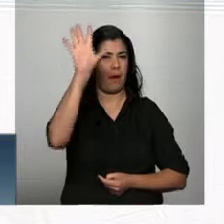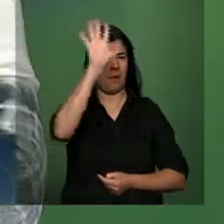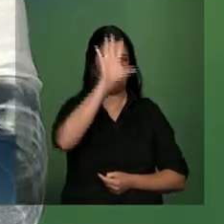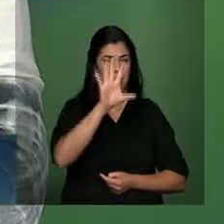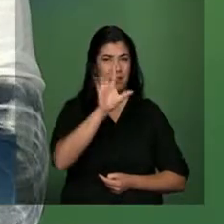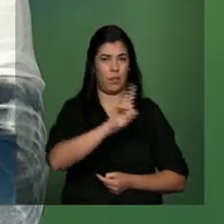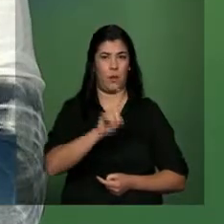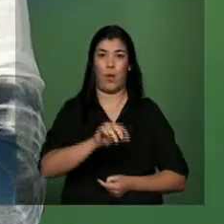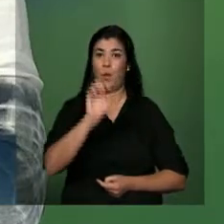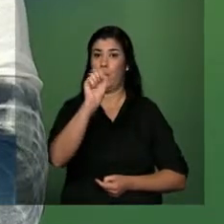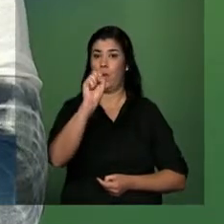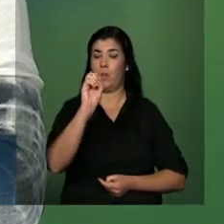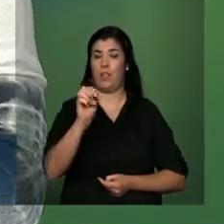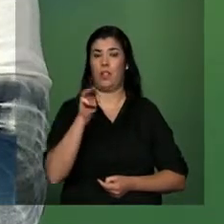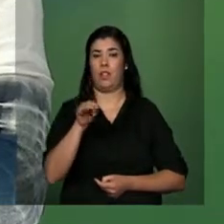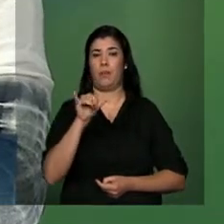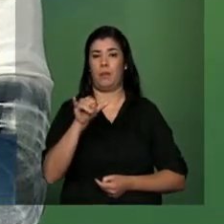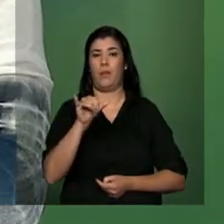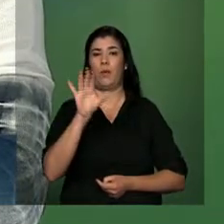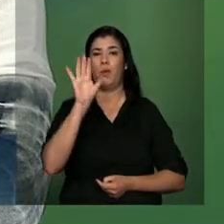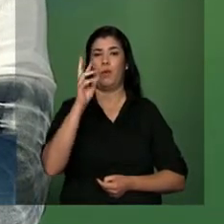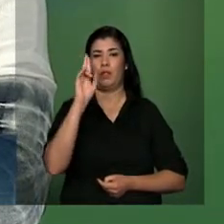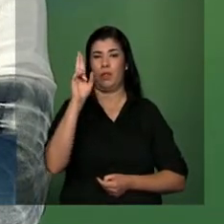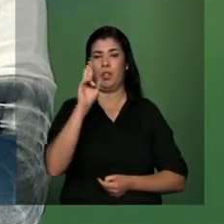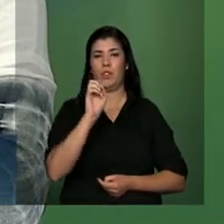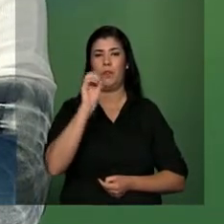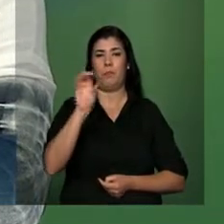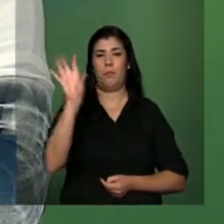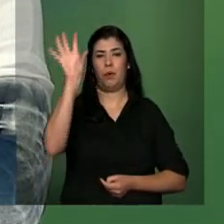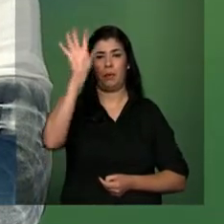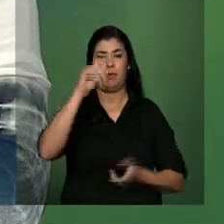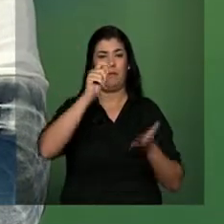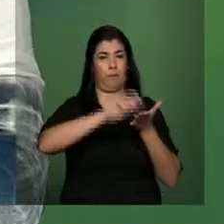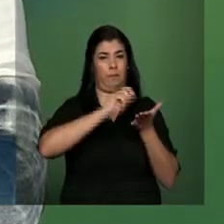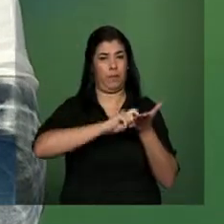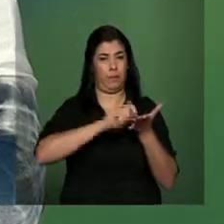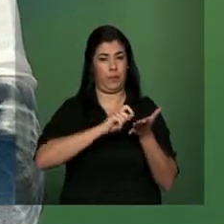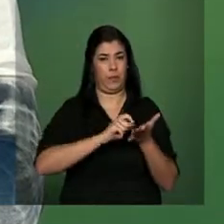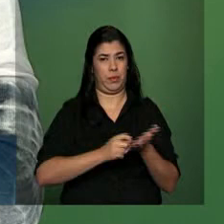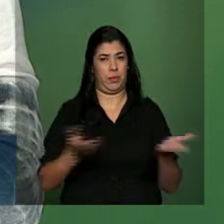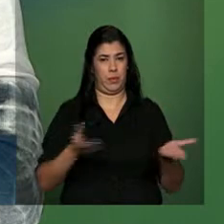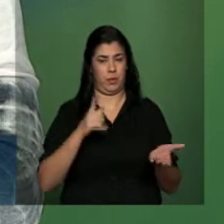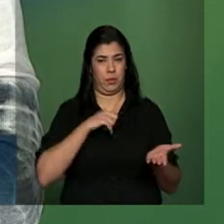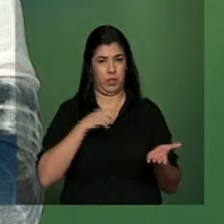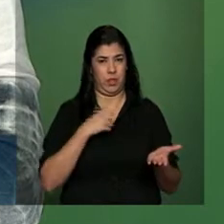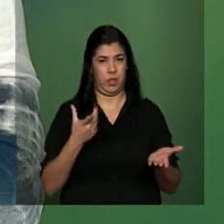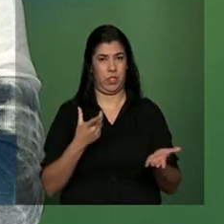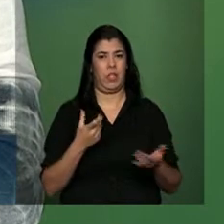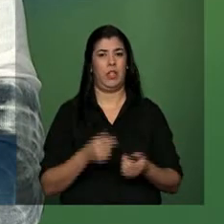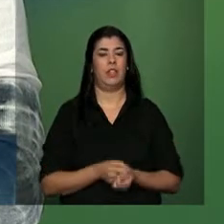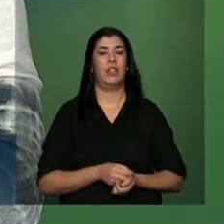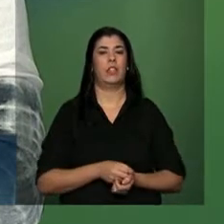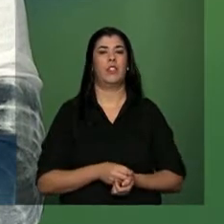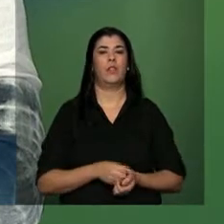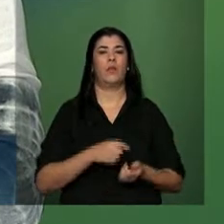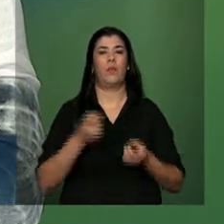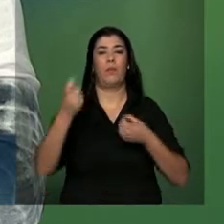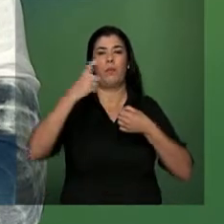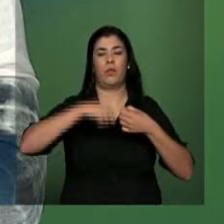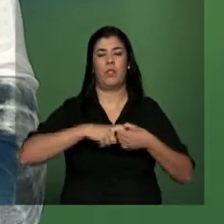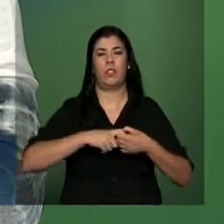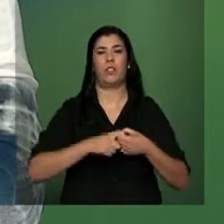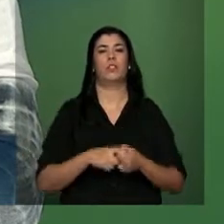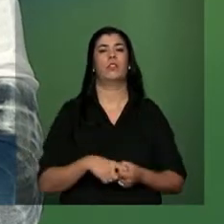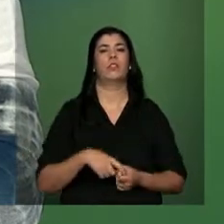estados. E fora esses 6 milhões assinados hoje, com a fruta, com a